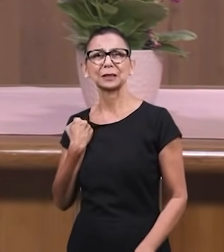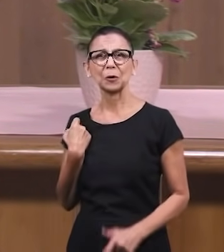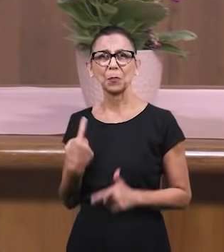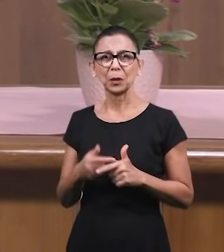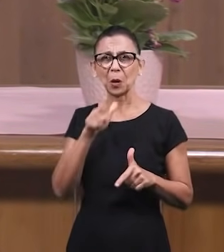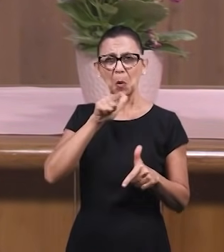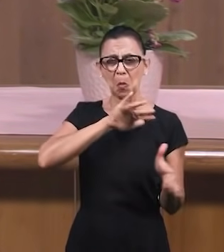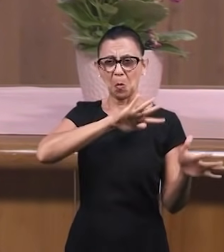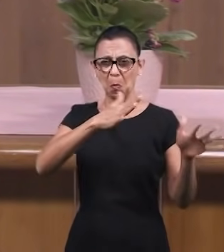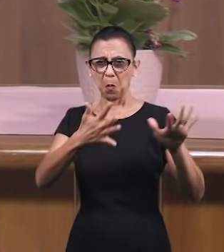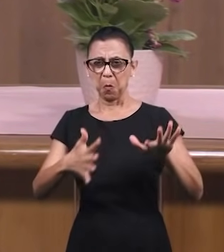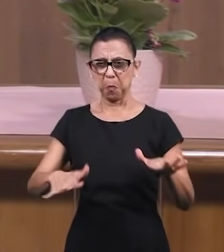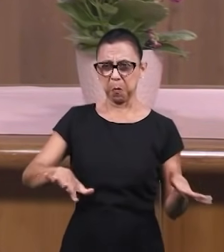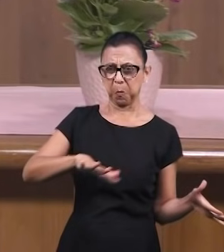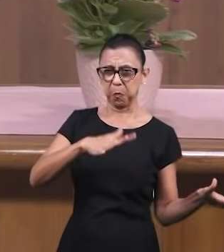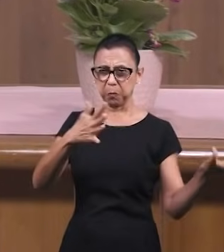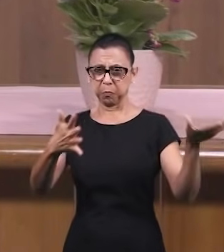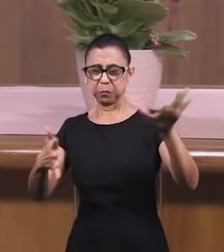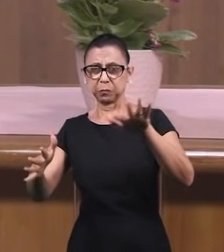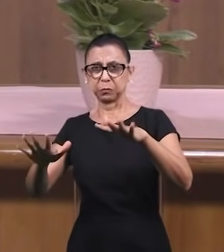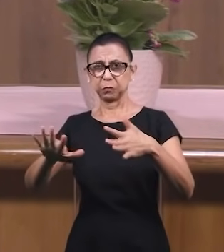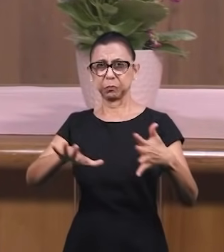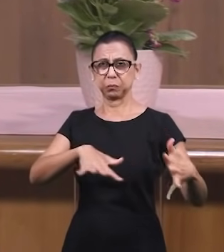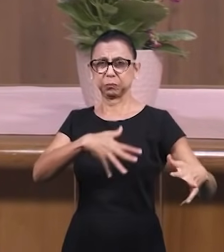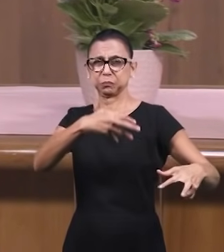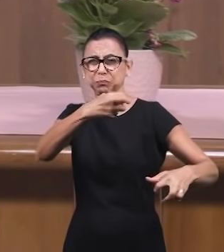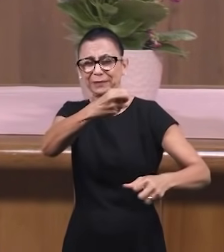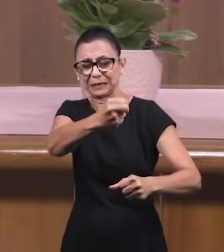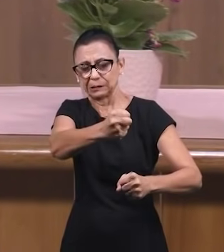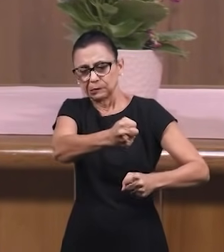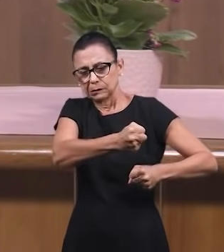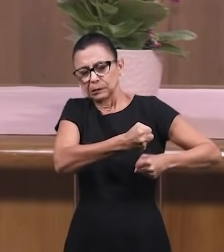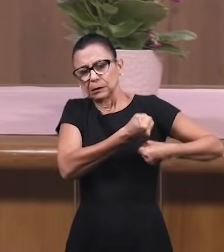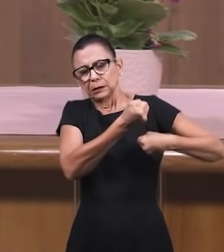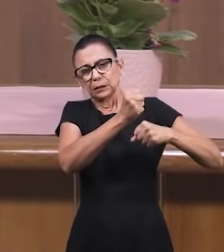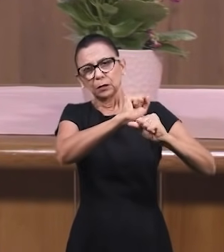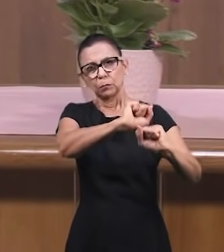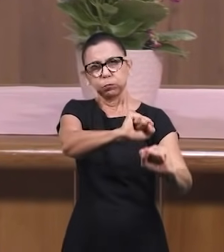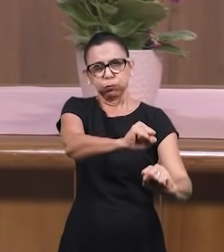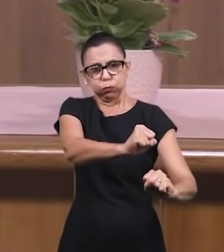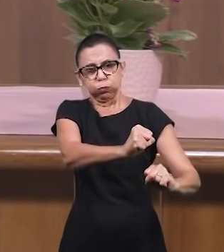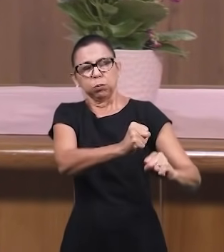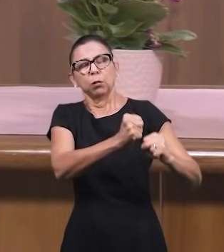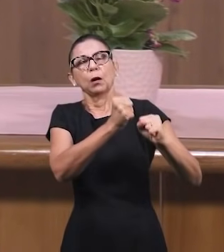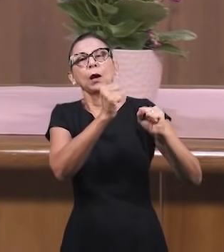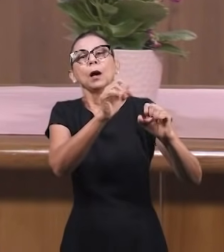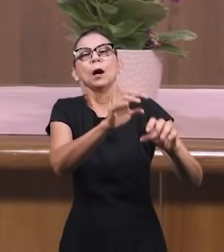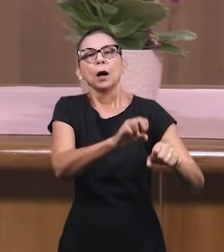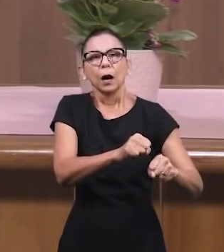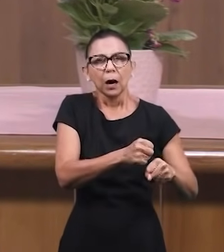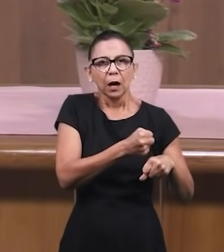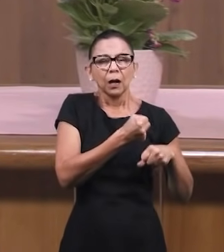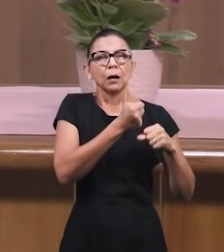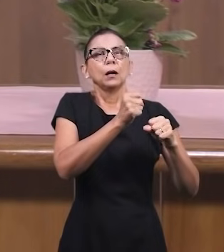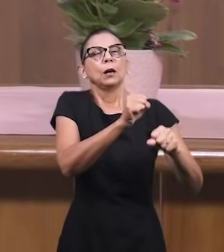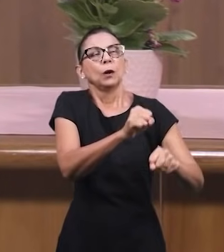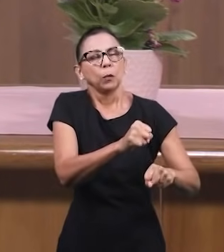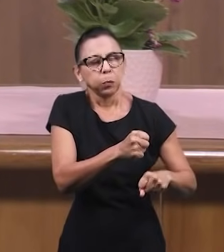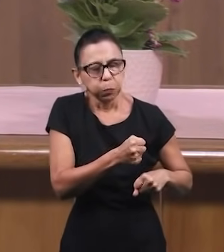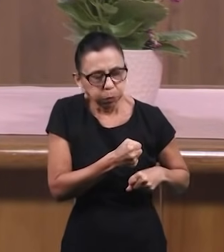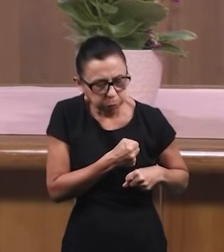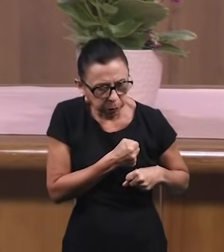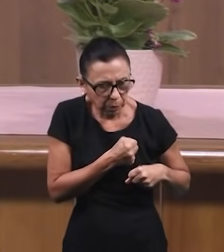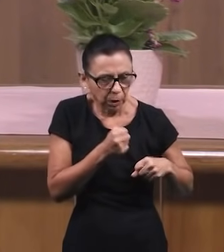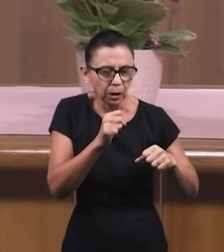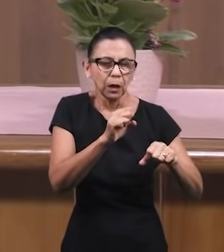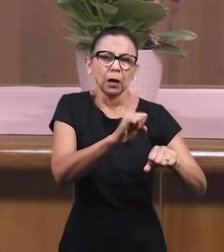mar lhes impunha. E a força do remo, a Bíblia diz que eles estavam fatigados, eles estavam